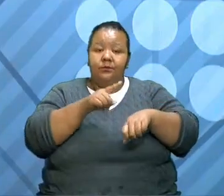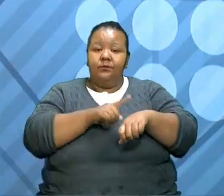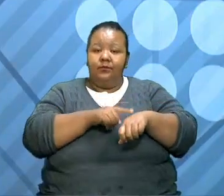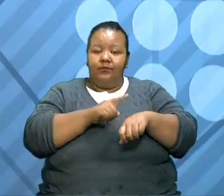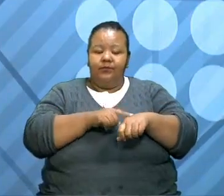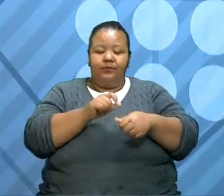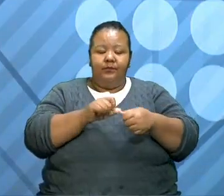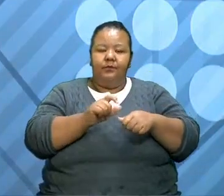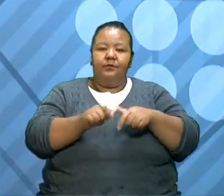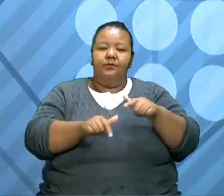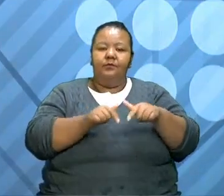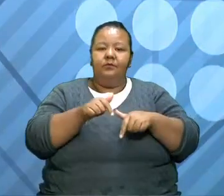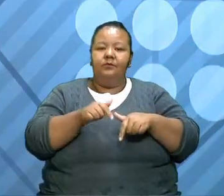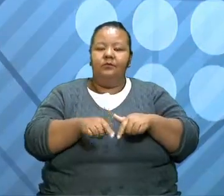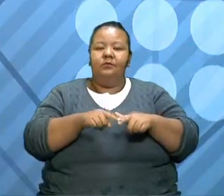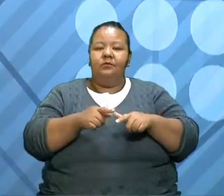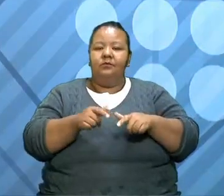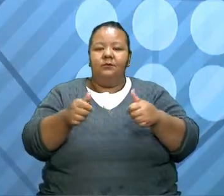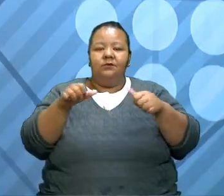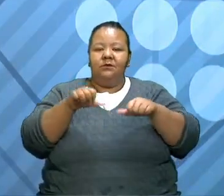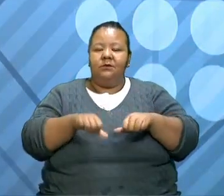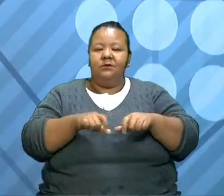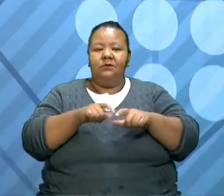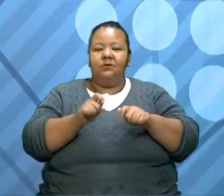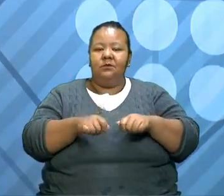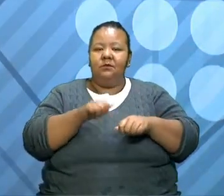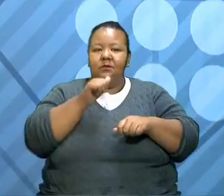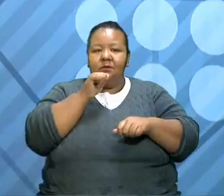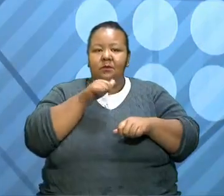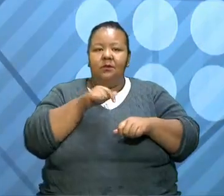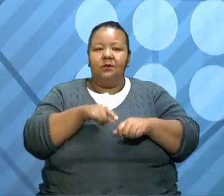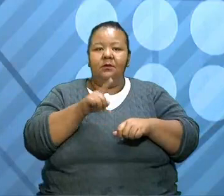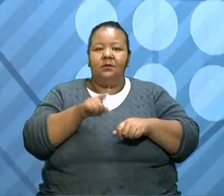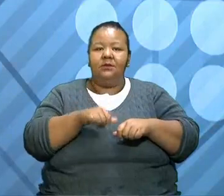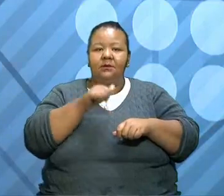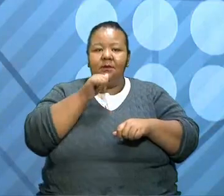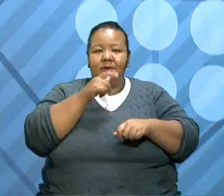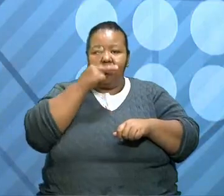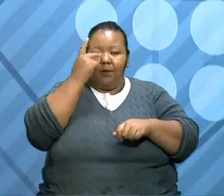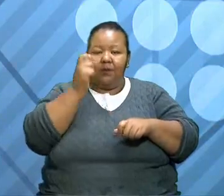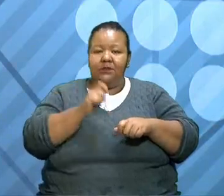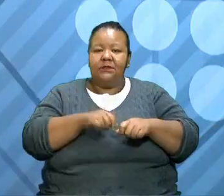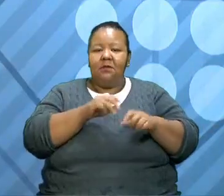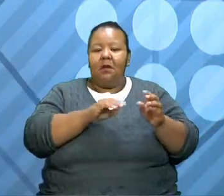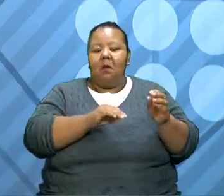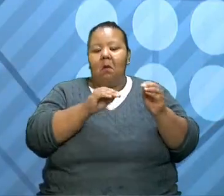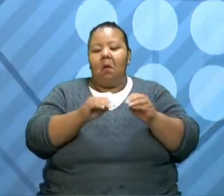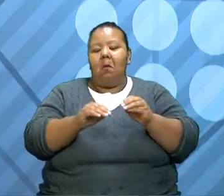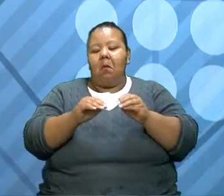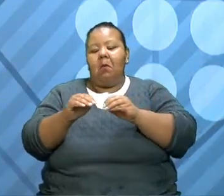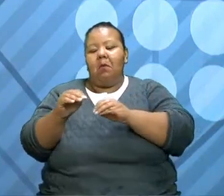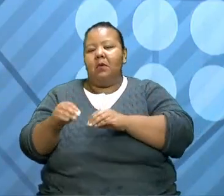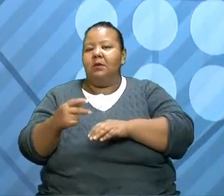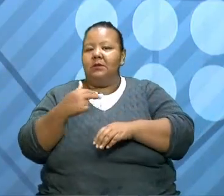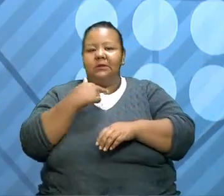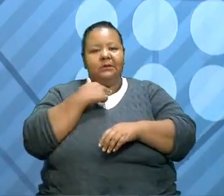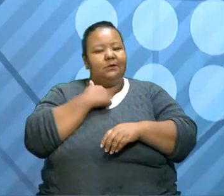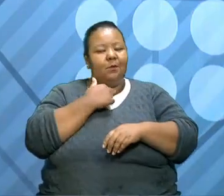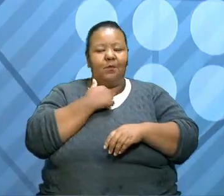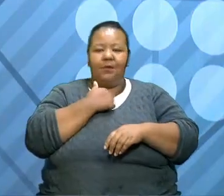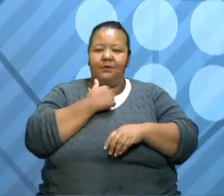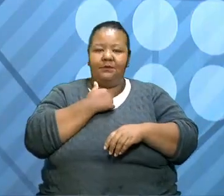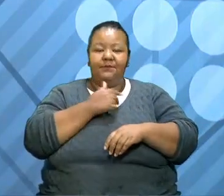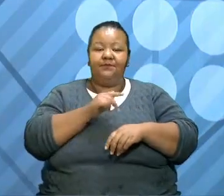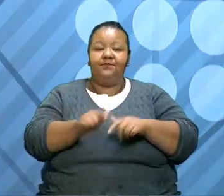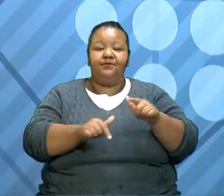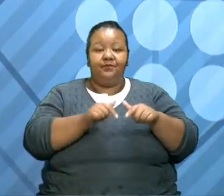executar o trabalho, e a desvantagem, pela flexibilidade, pode cair na procrastinação. Isso tem que tomar muito cuidado, não pode procrastinar.